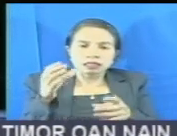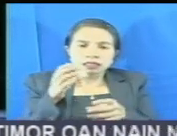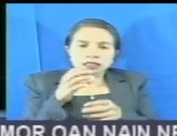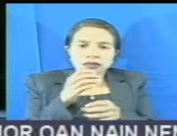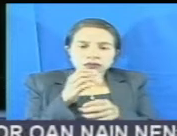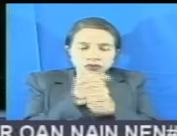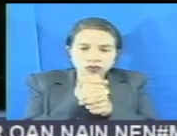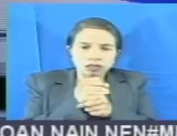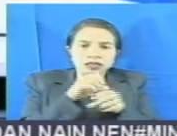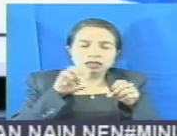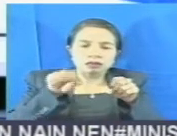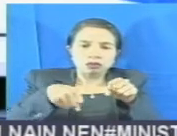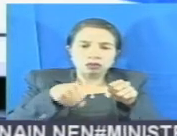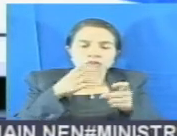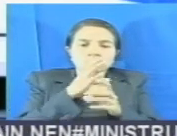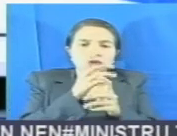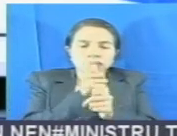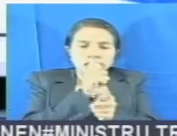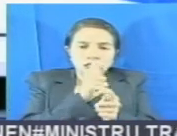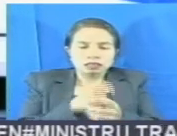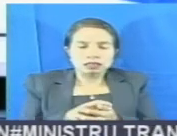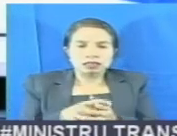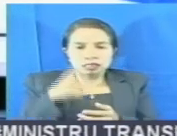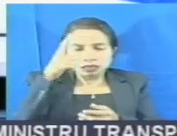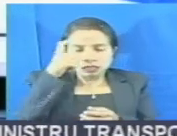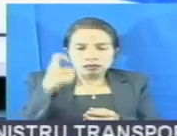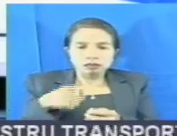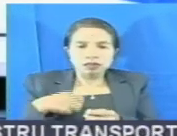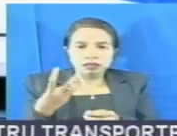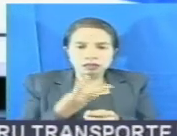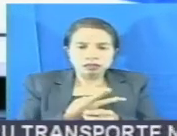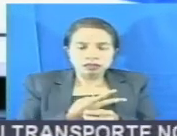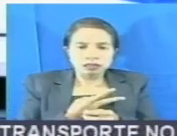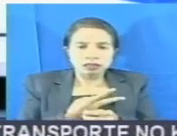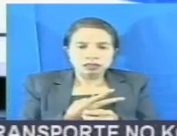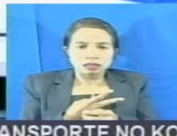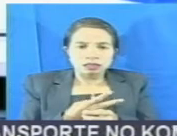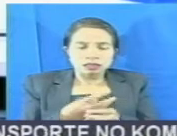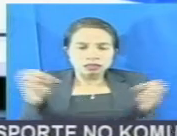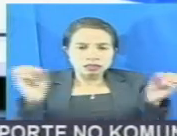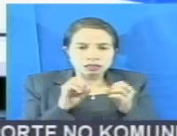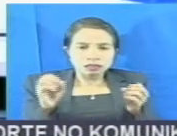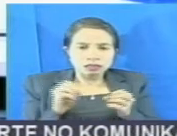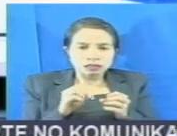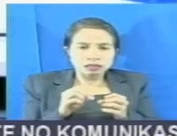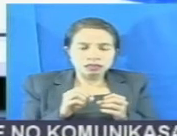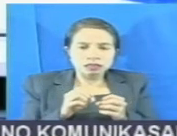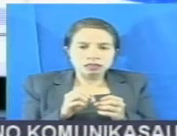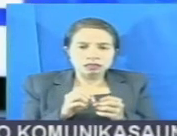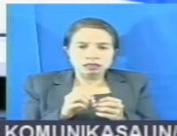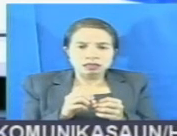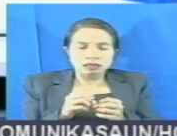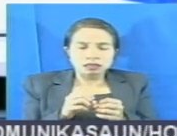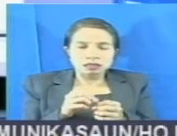helato liu lorombot mak ser fote. Tamba quando itaniam be quando turisira quando lá lasu anesan lá